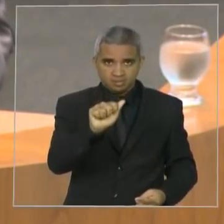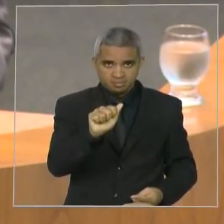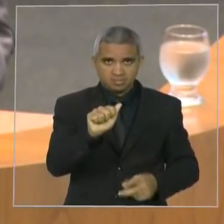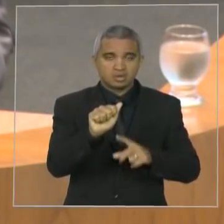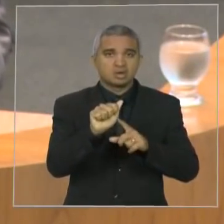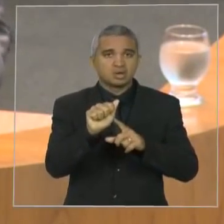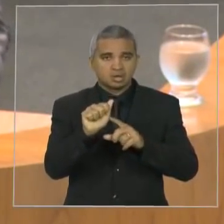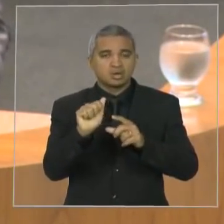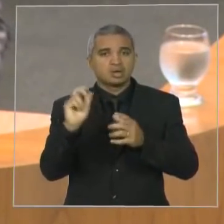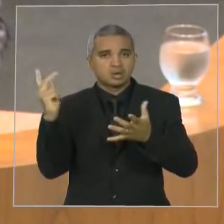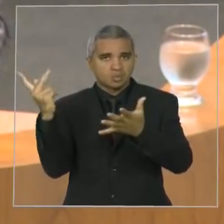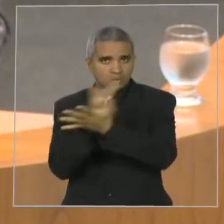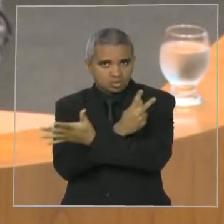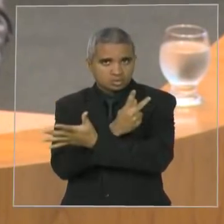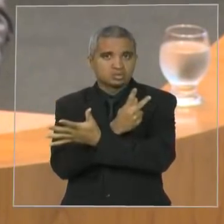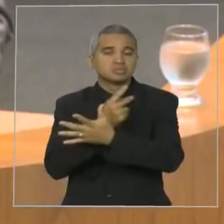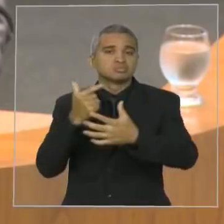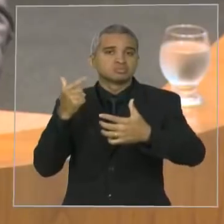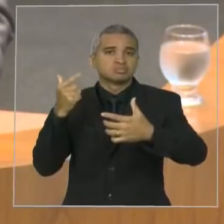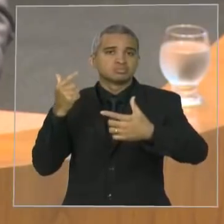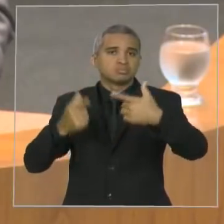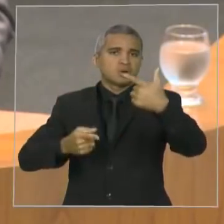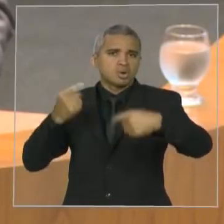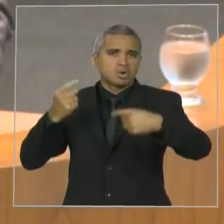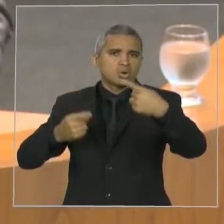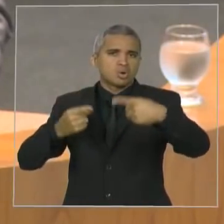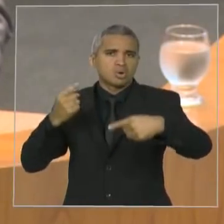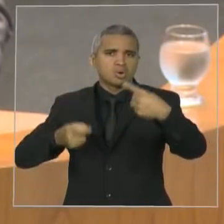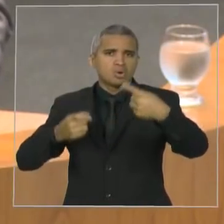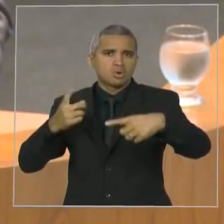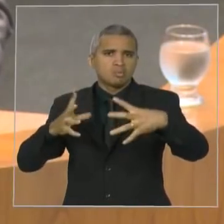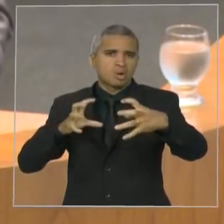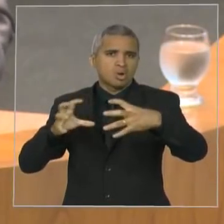os estados mais violentos do Brasil.